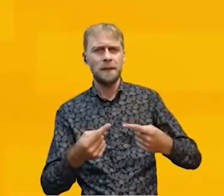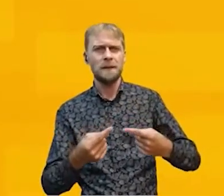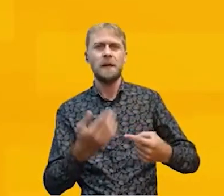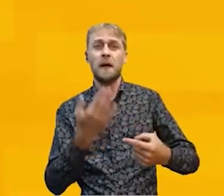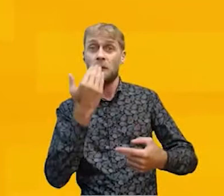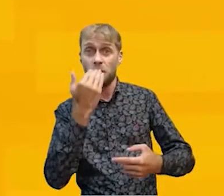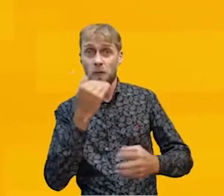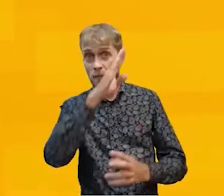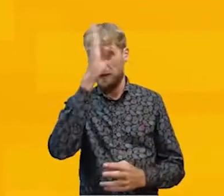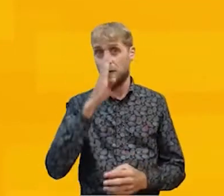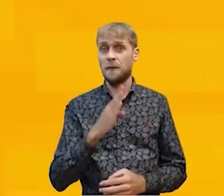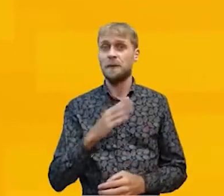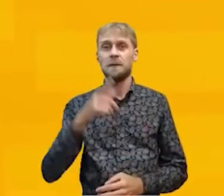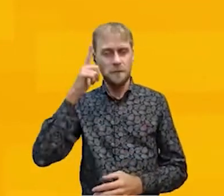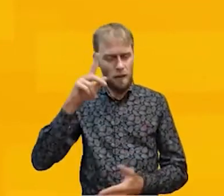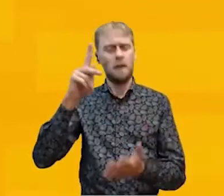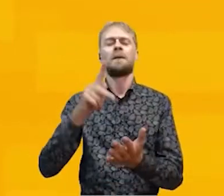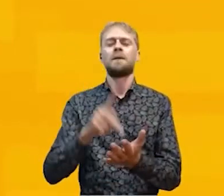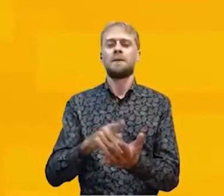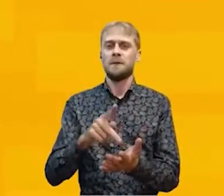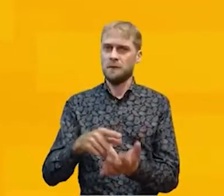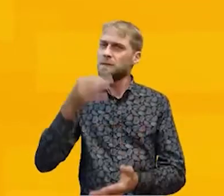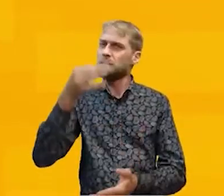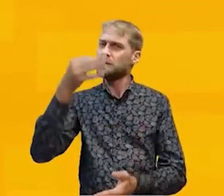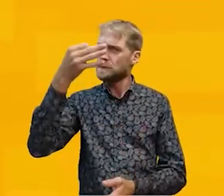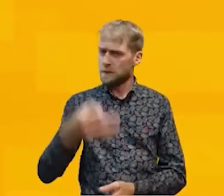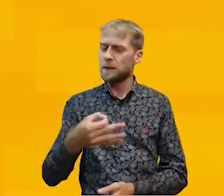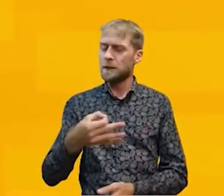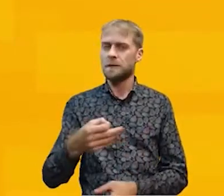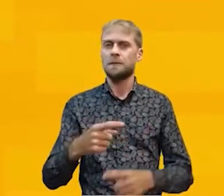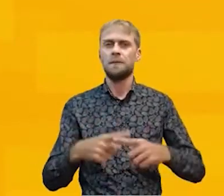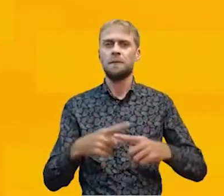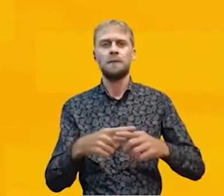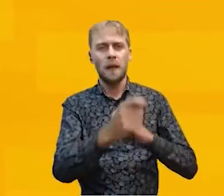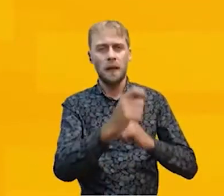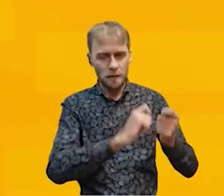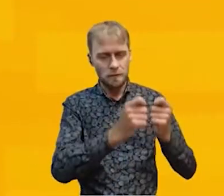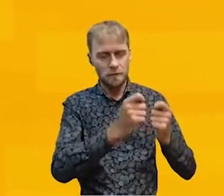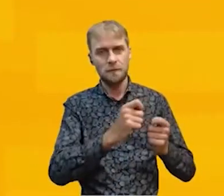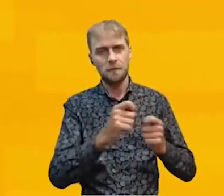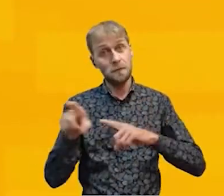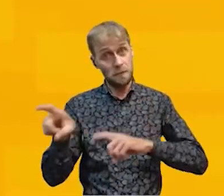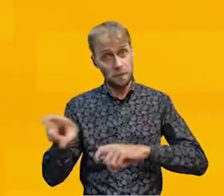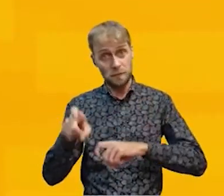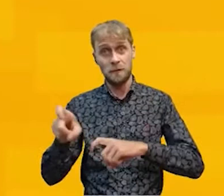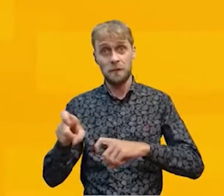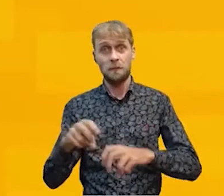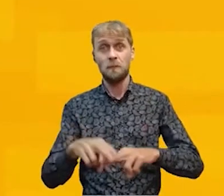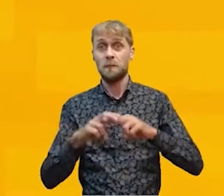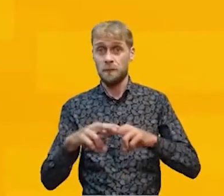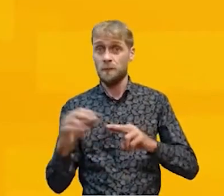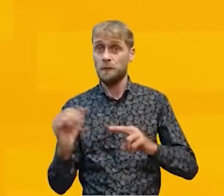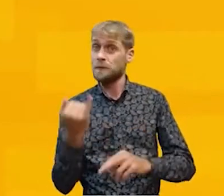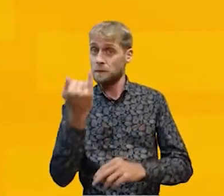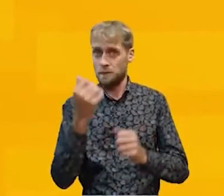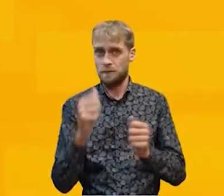nossa agricultura, devido ao nosso agronegócio. E eu vejo como fundamental a união entre estados.